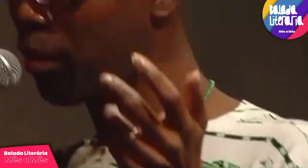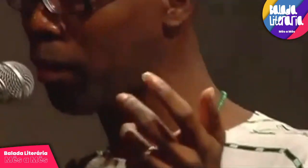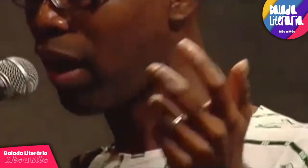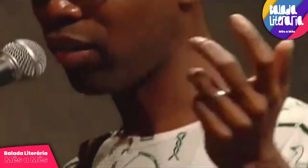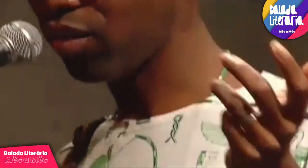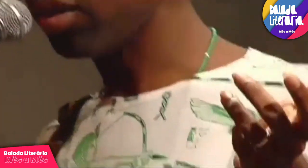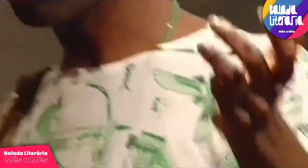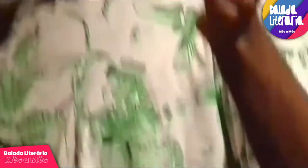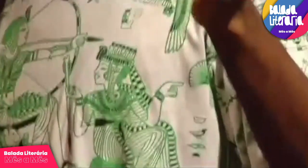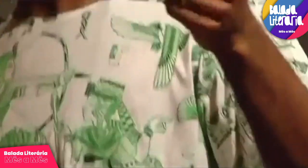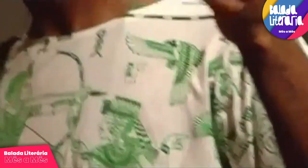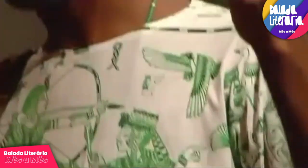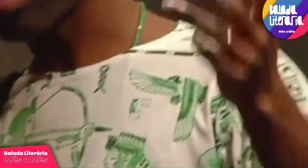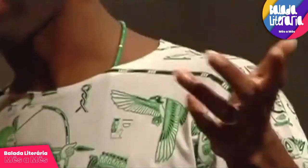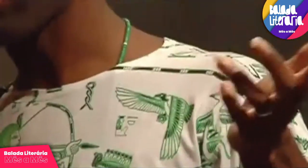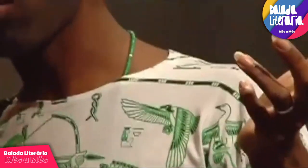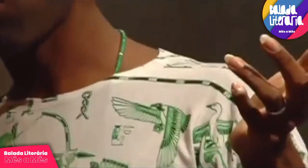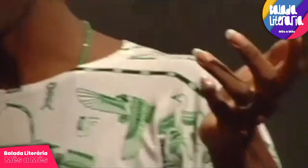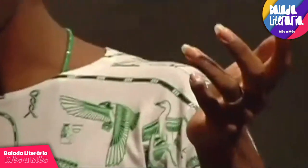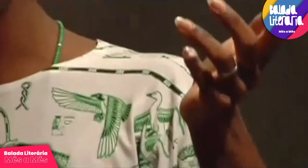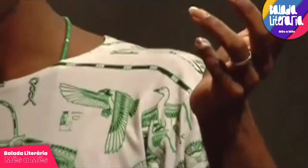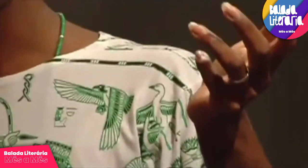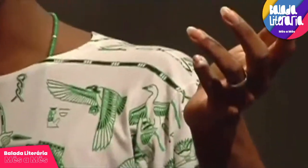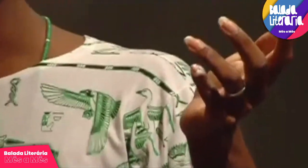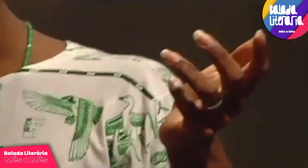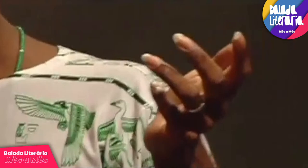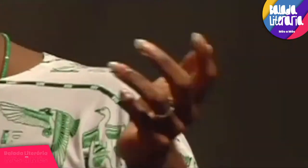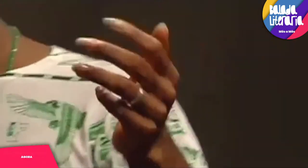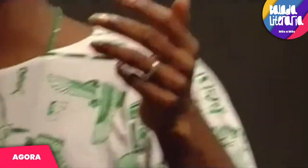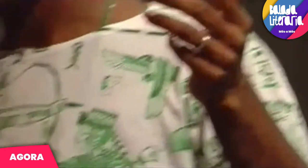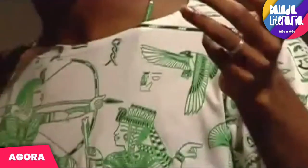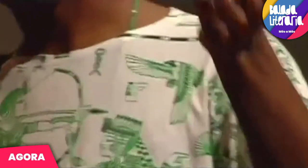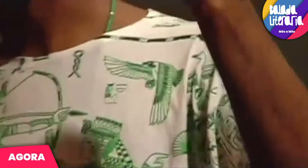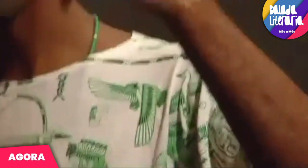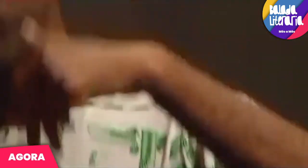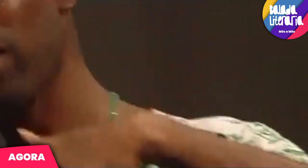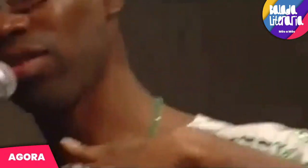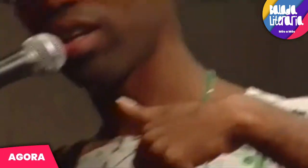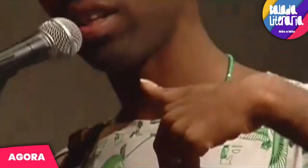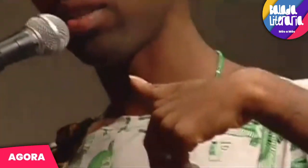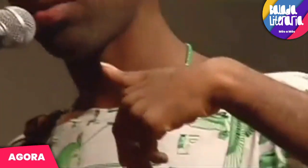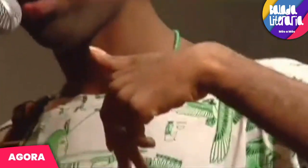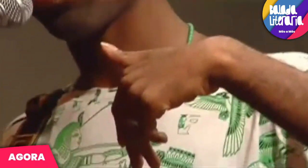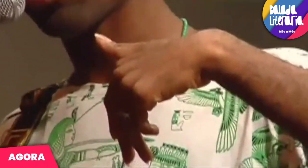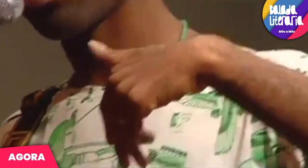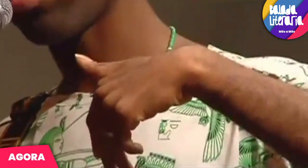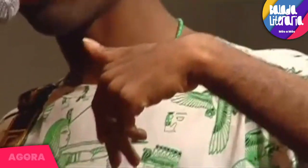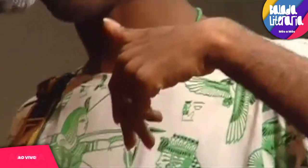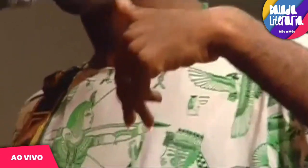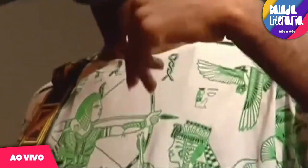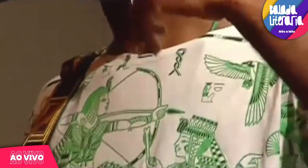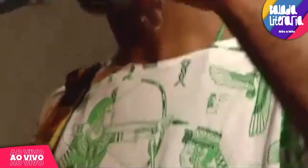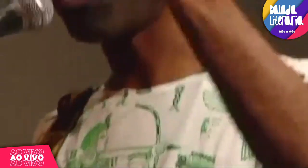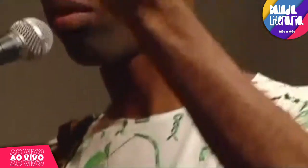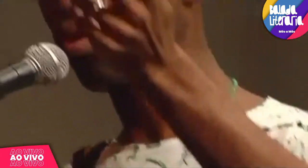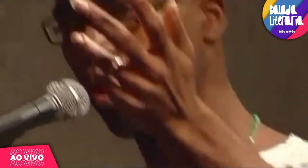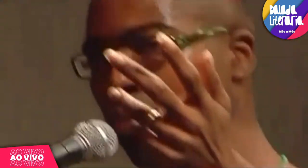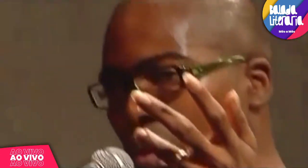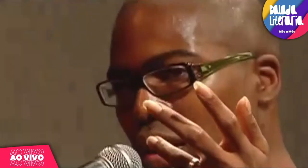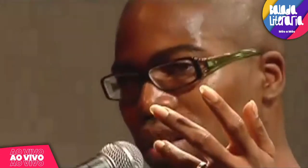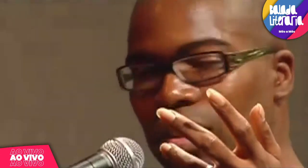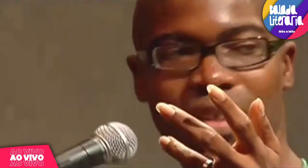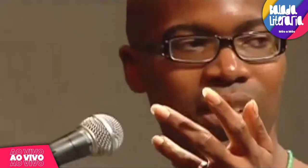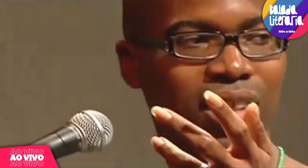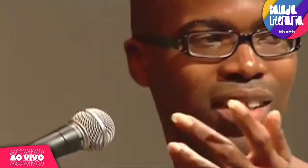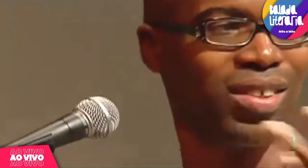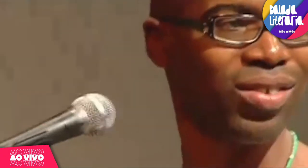se chama partir, certa de sua unidade morta. A África está dentro das crianças e o mundo está